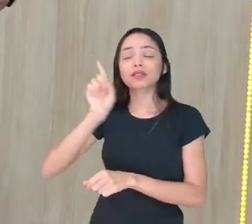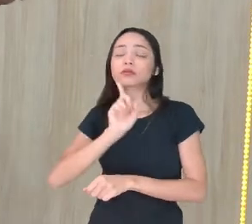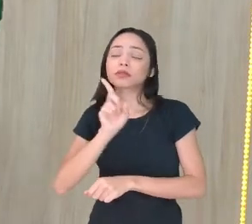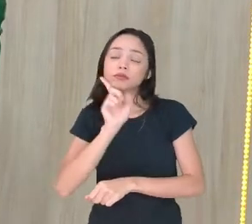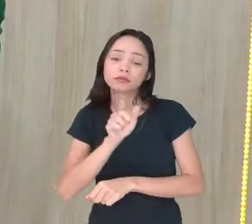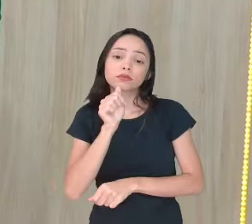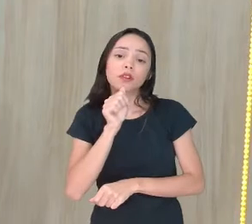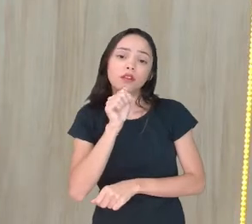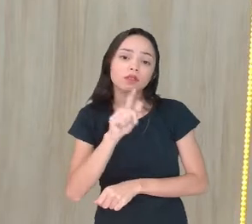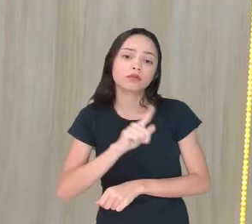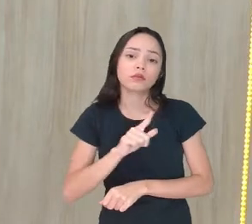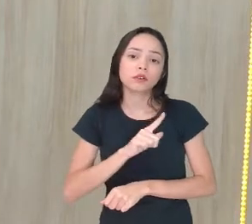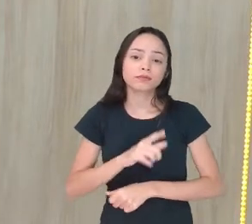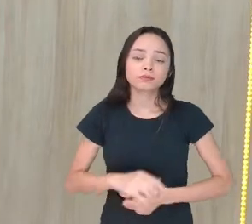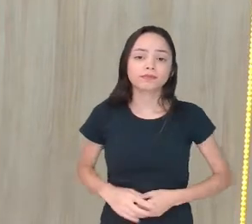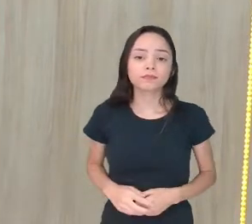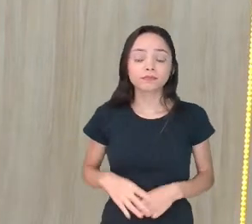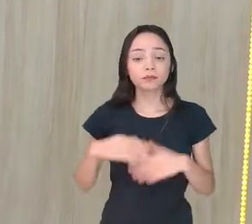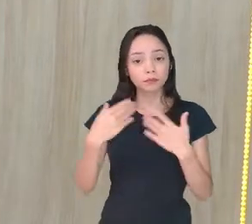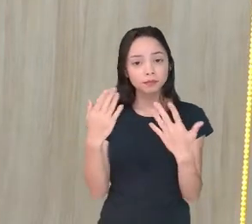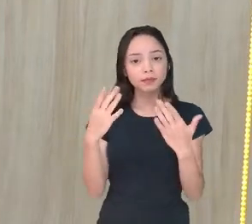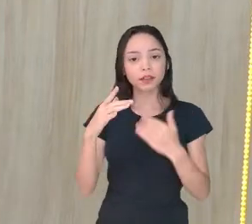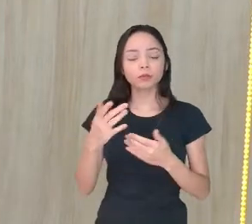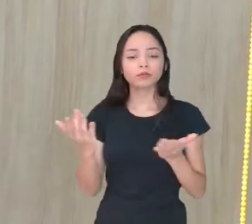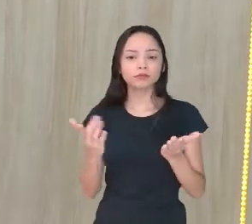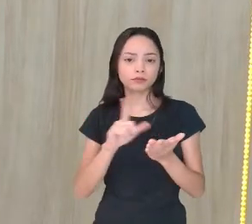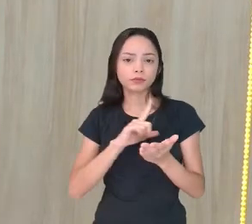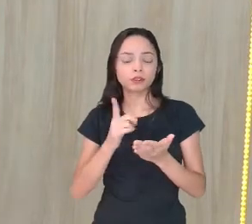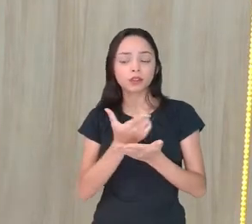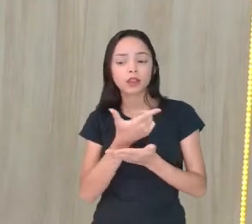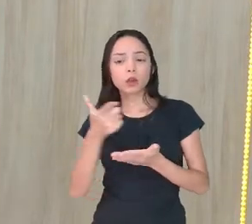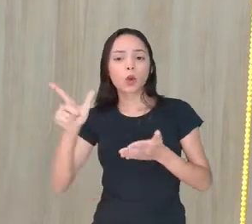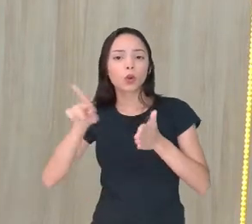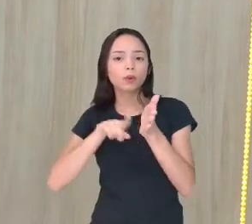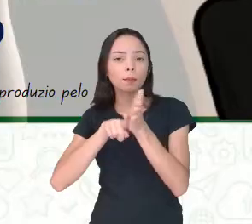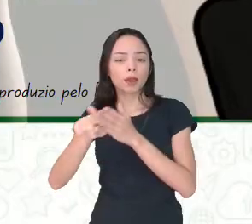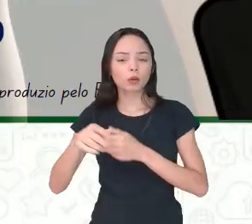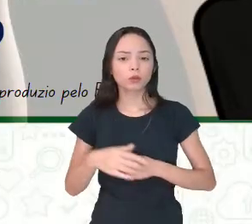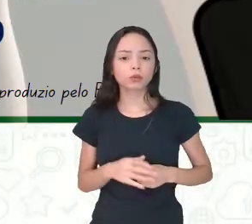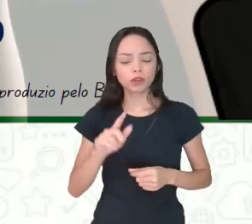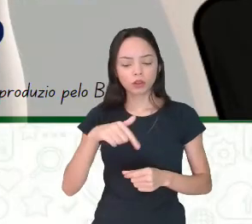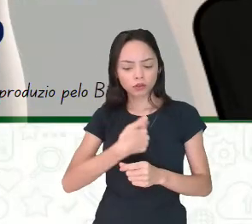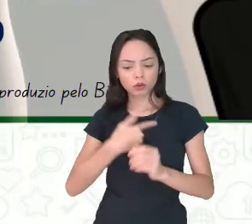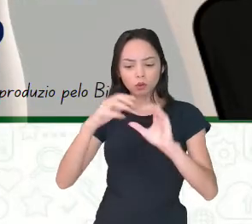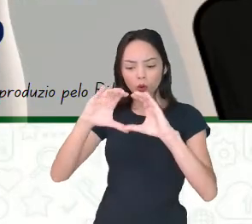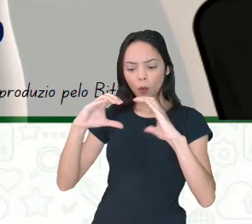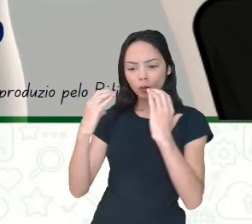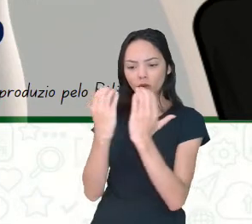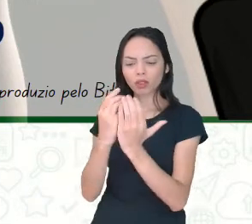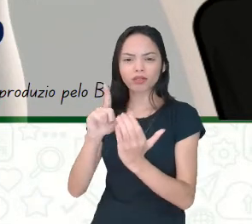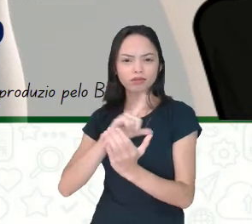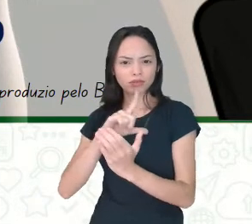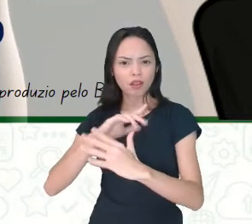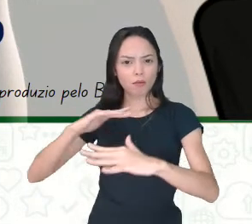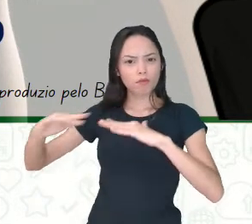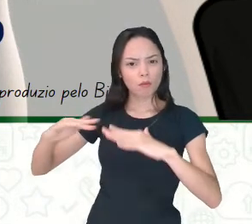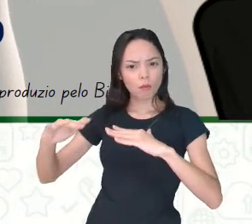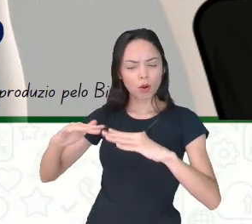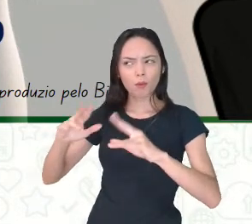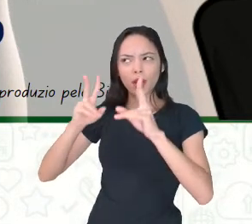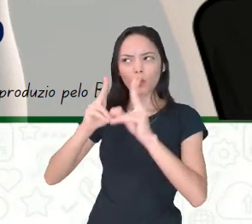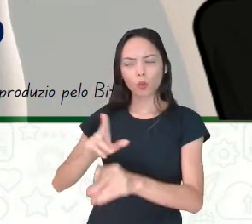Então, a partir disso, a gente tem aqui uma outra pergunta. Em nossas comunidades, a gente vê movimentos como esse dos